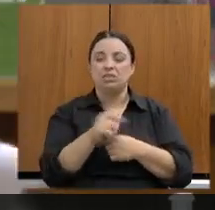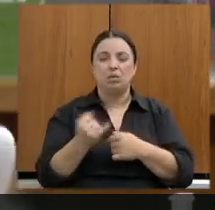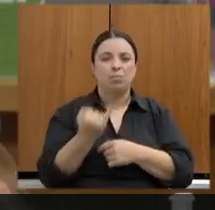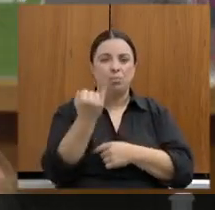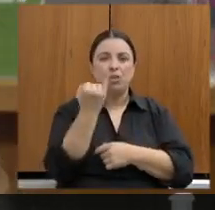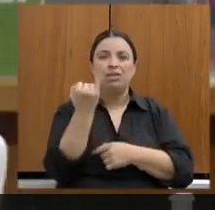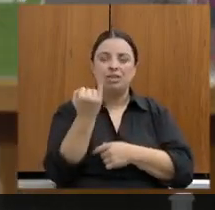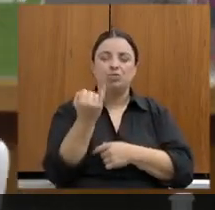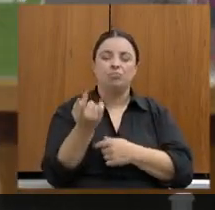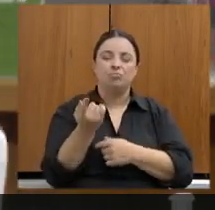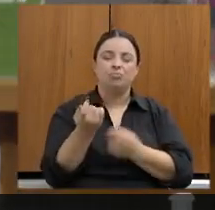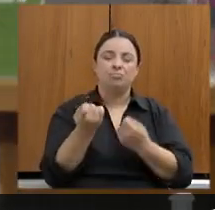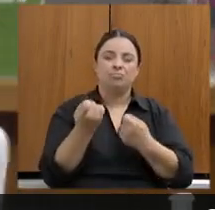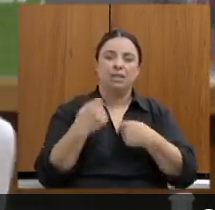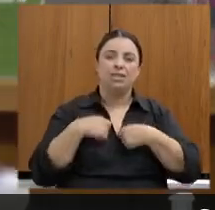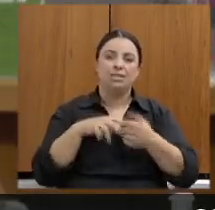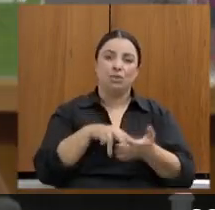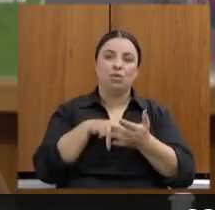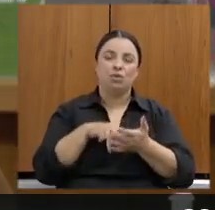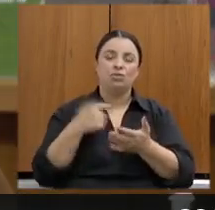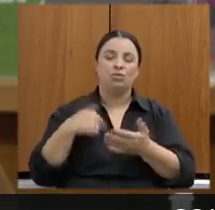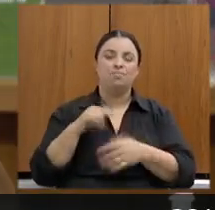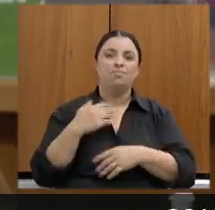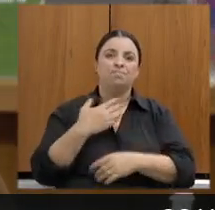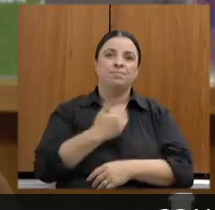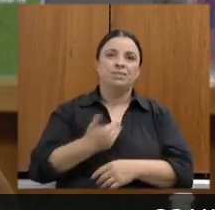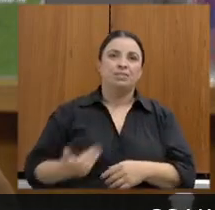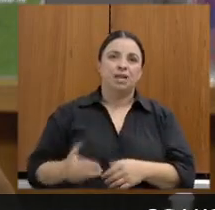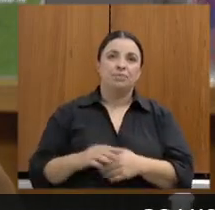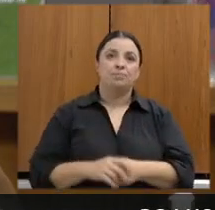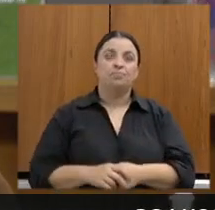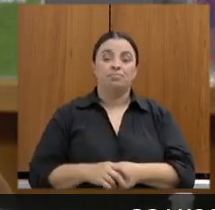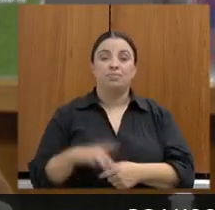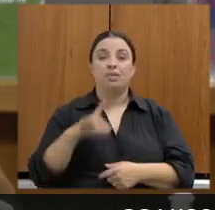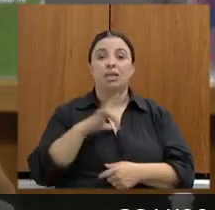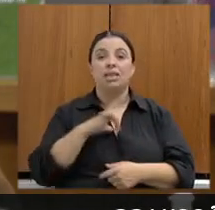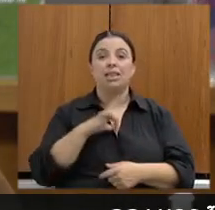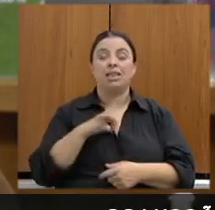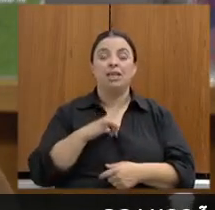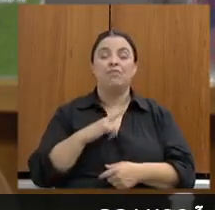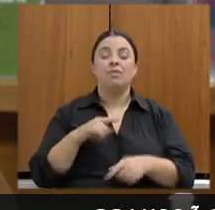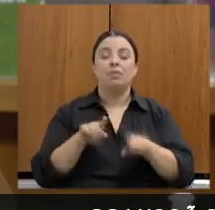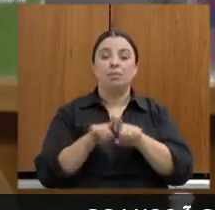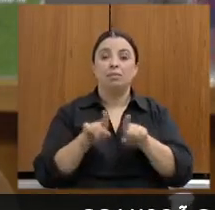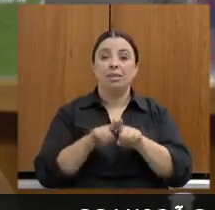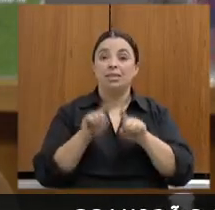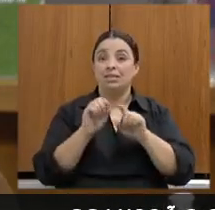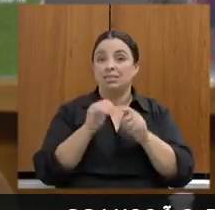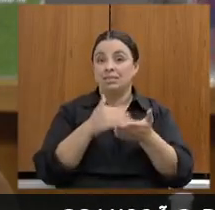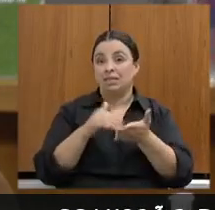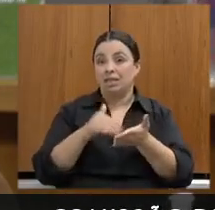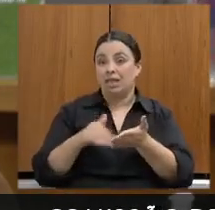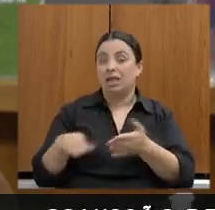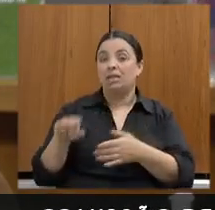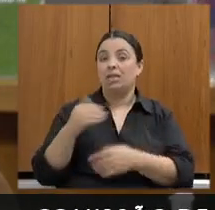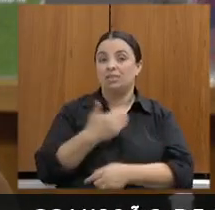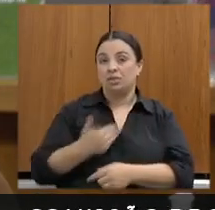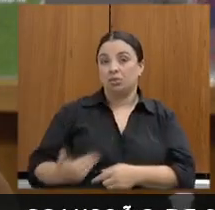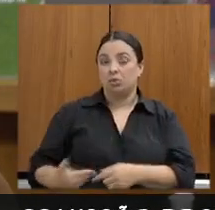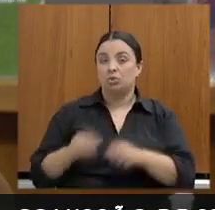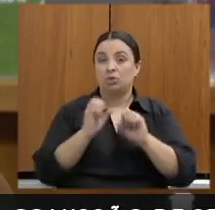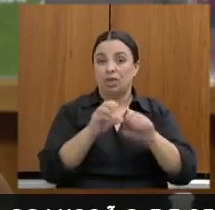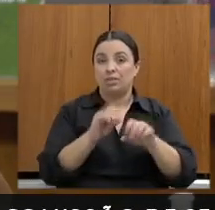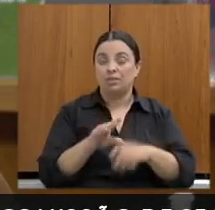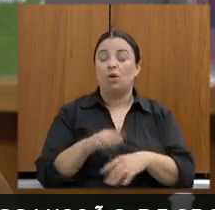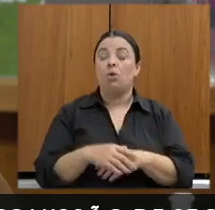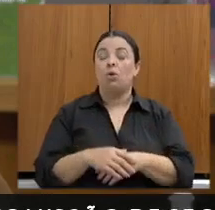estado pode passar por favor e nós tivemos também o tendencial com a Secretaria do Estado de Educação que foi disponibilizado né